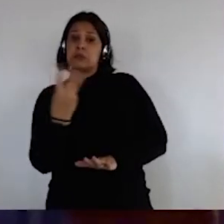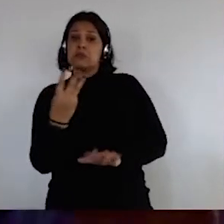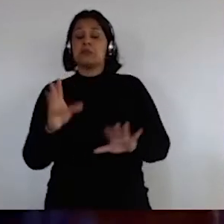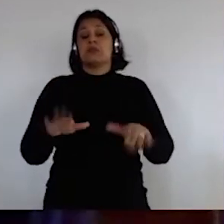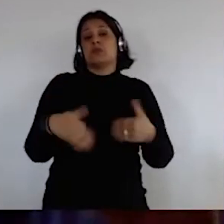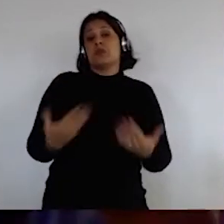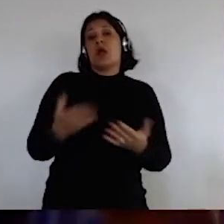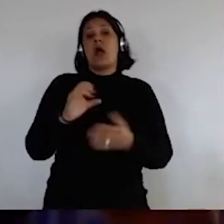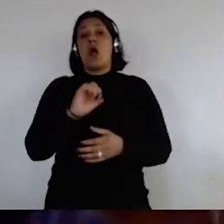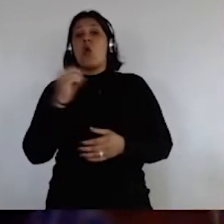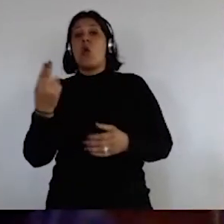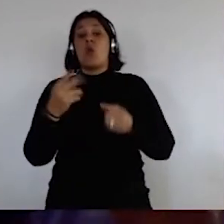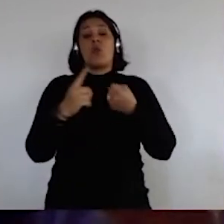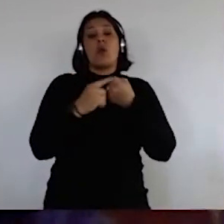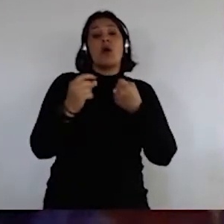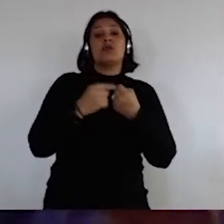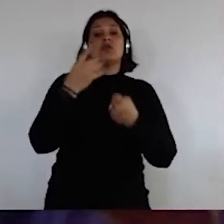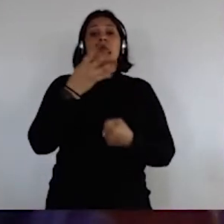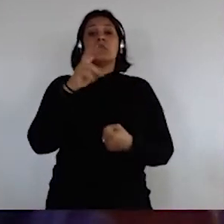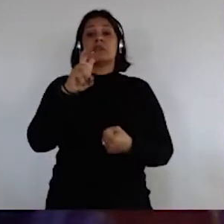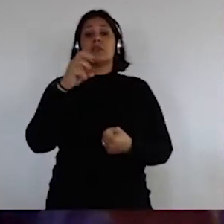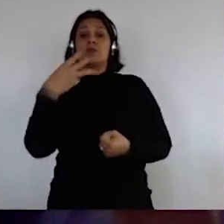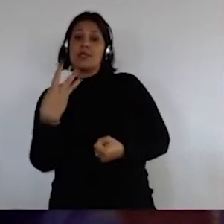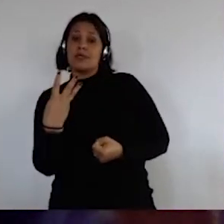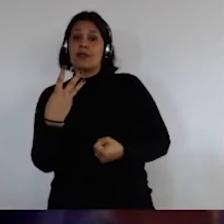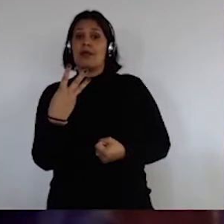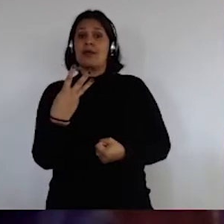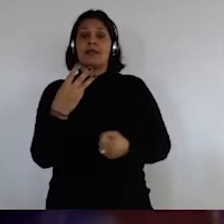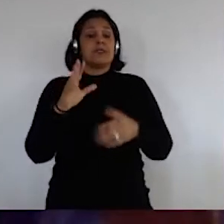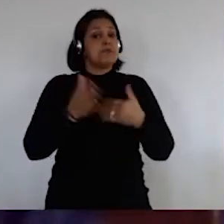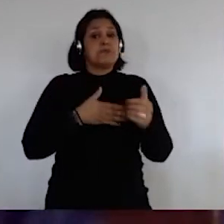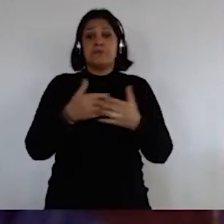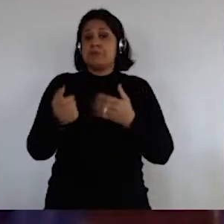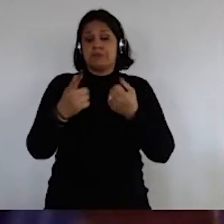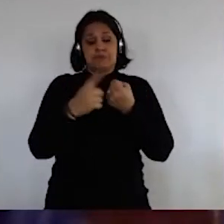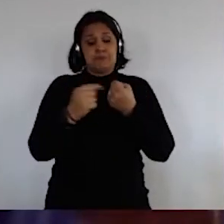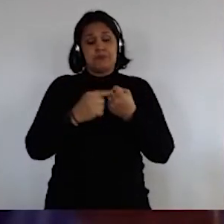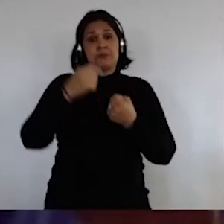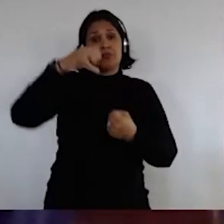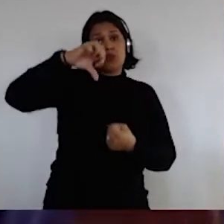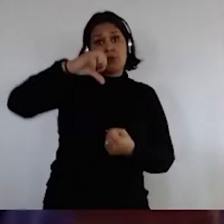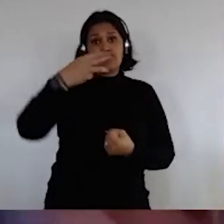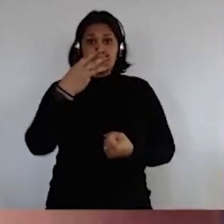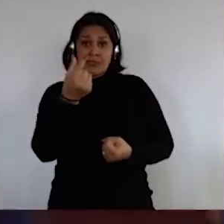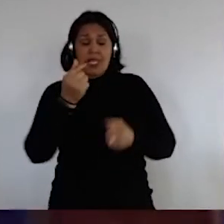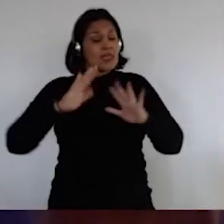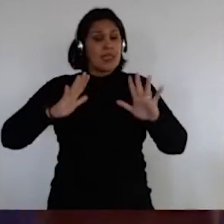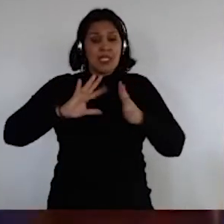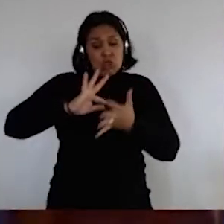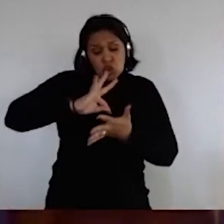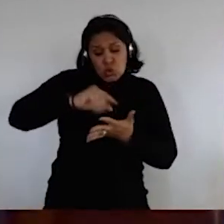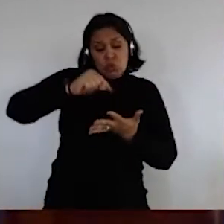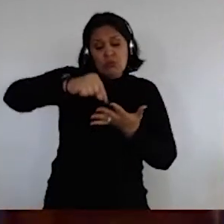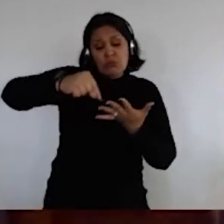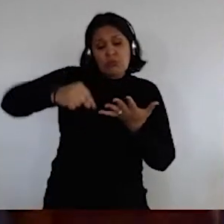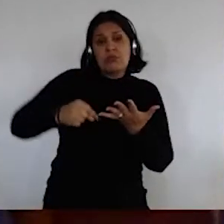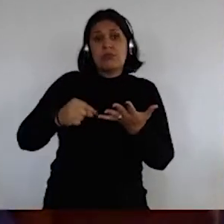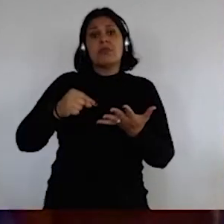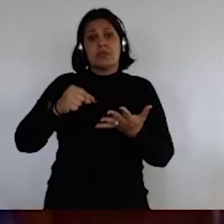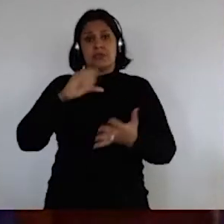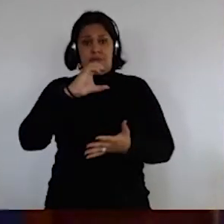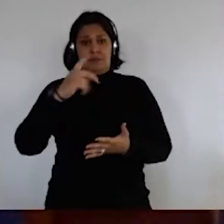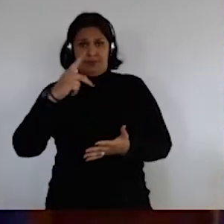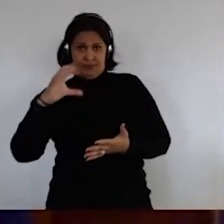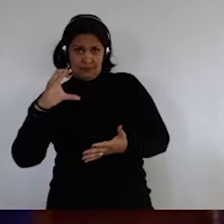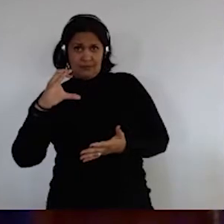artigo 453, seja também pelo artigo 937, todos eles do Código de Processo